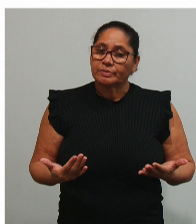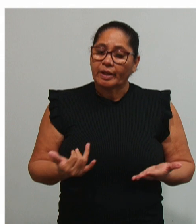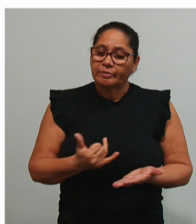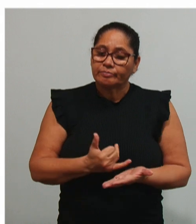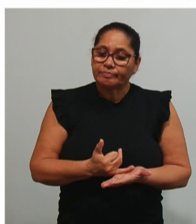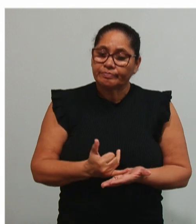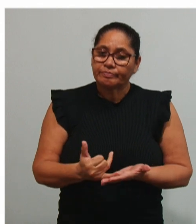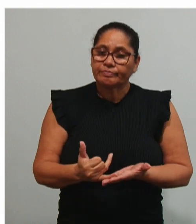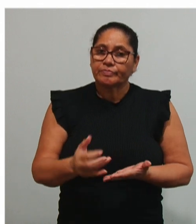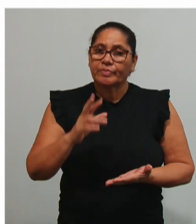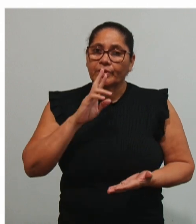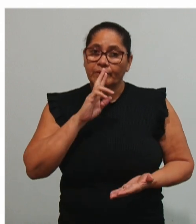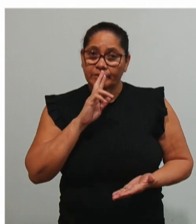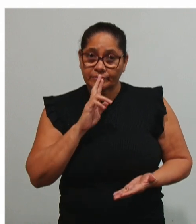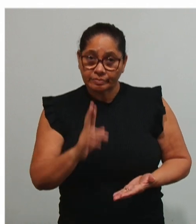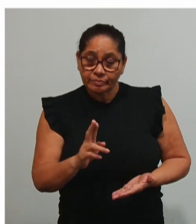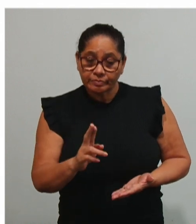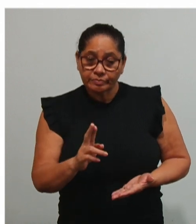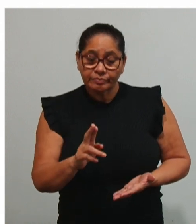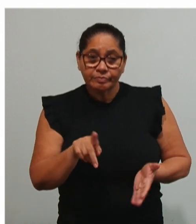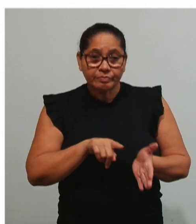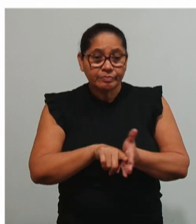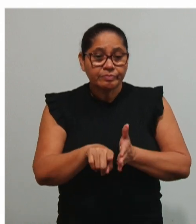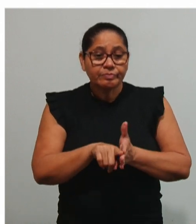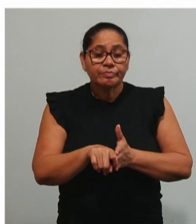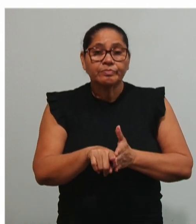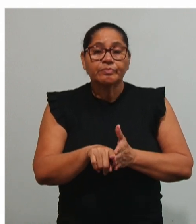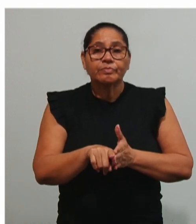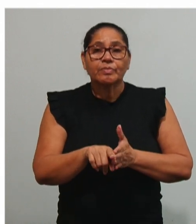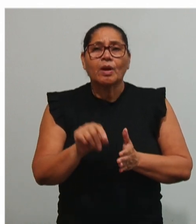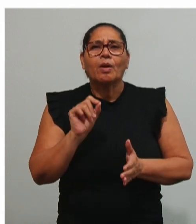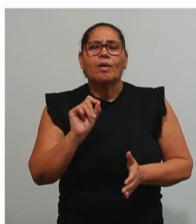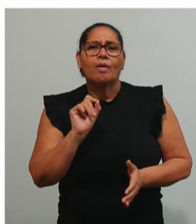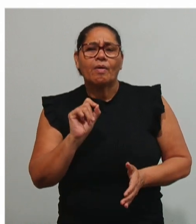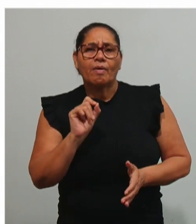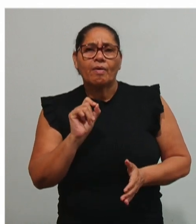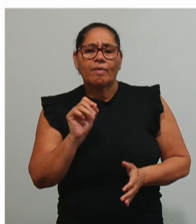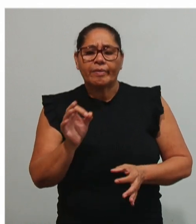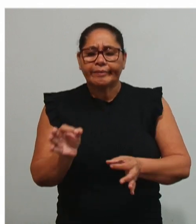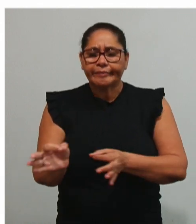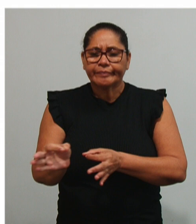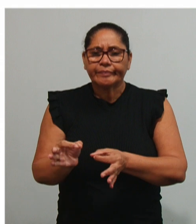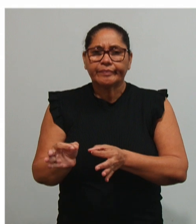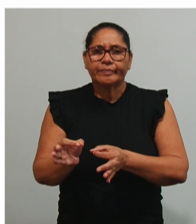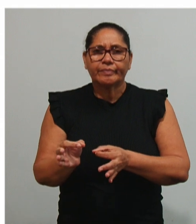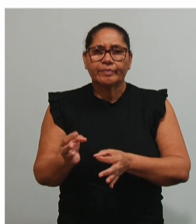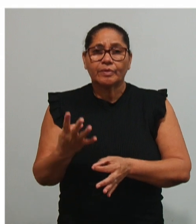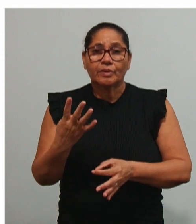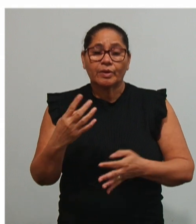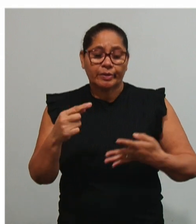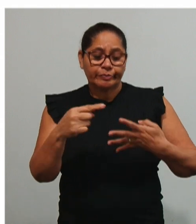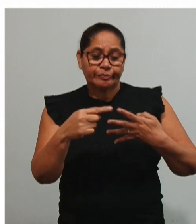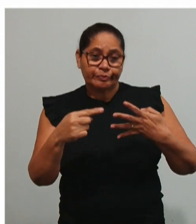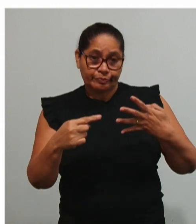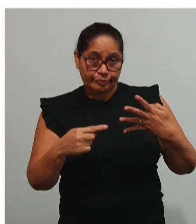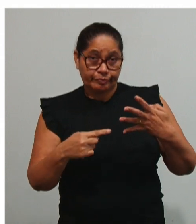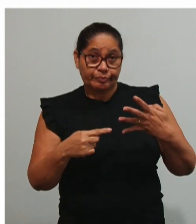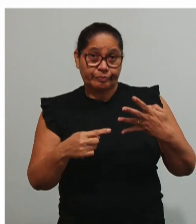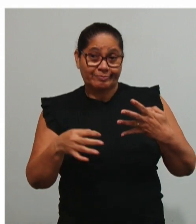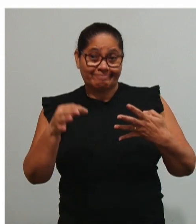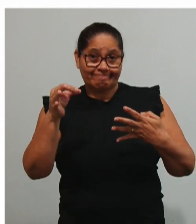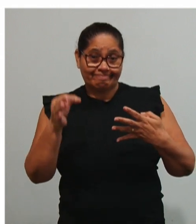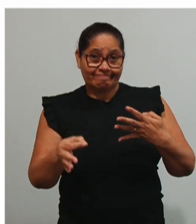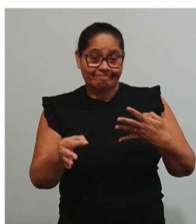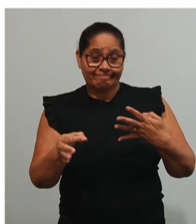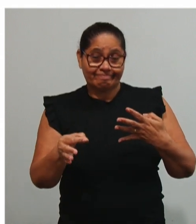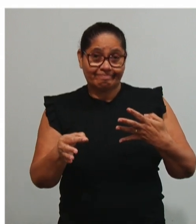inicialmente, respondendo à pergunta, né, sobre o que é planejamento, nós temos 4 afirmações que o autor traz